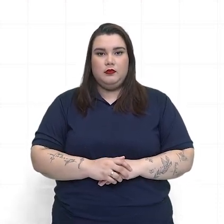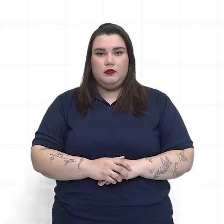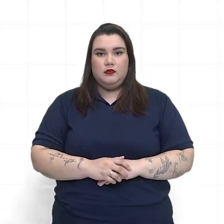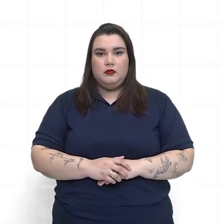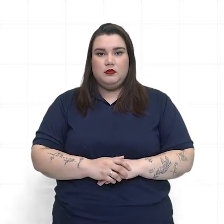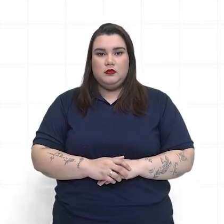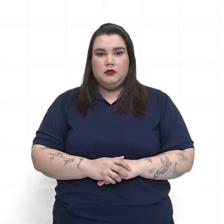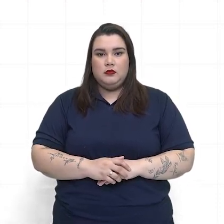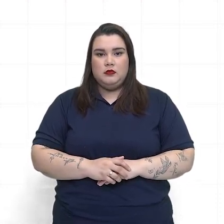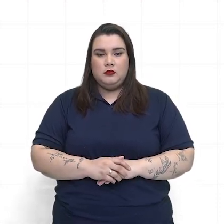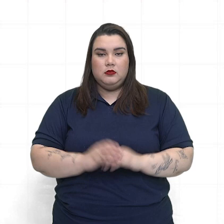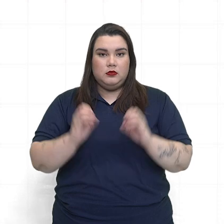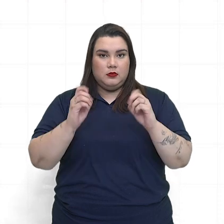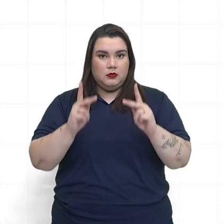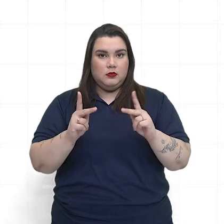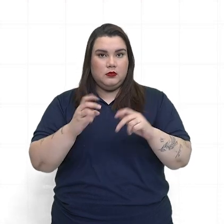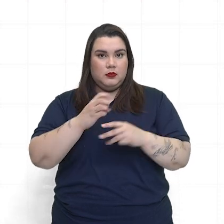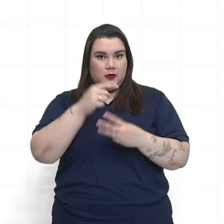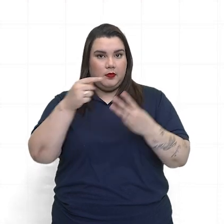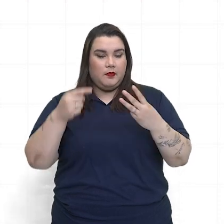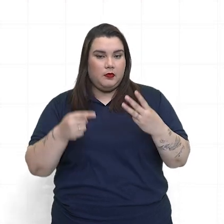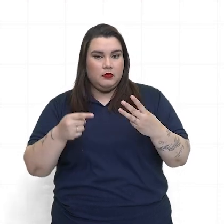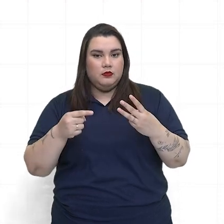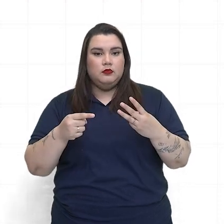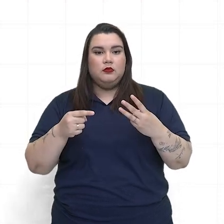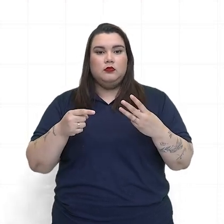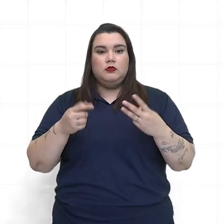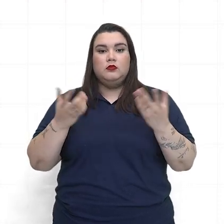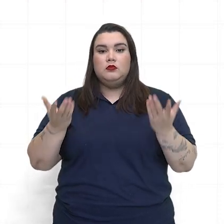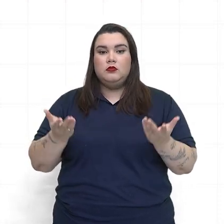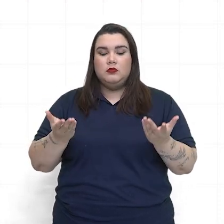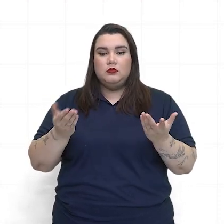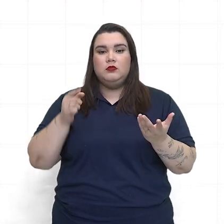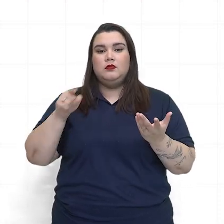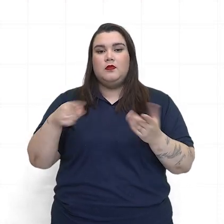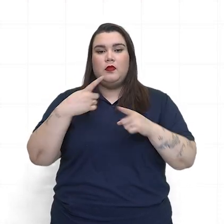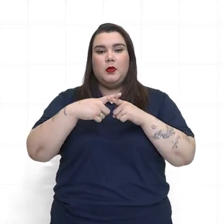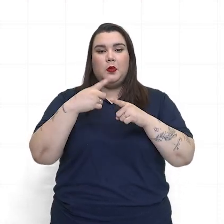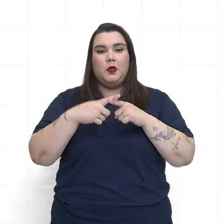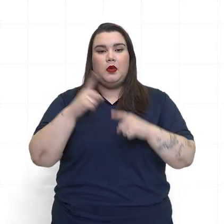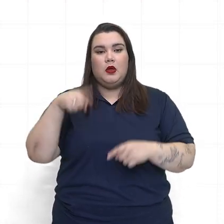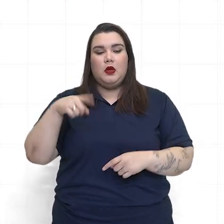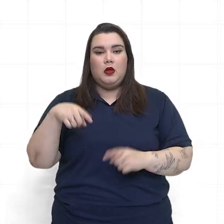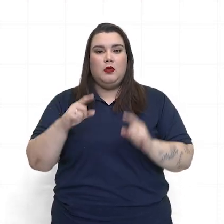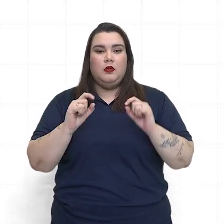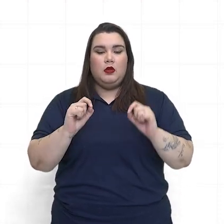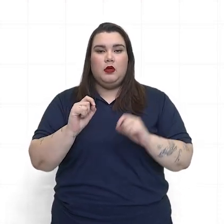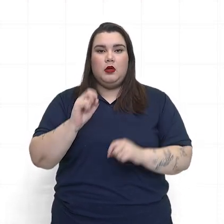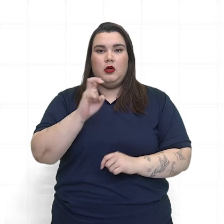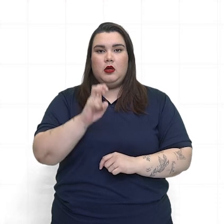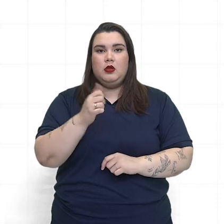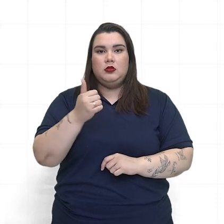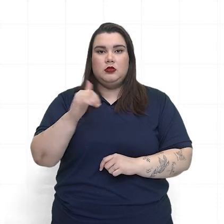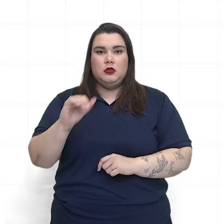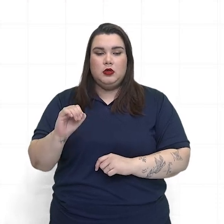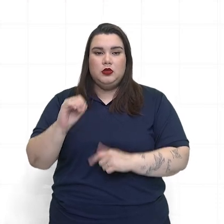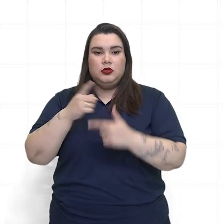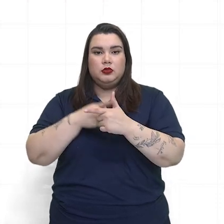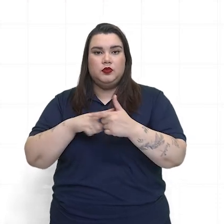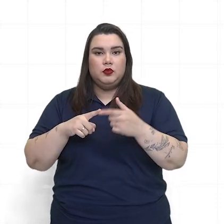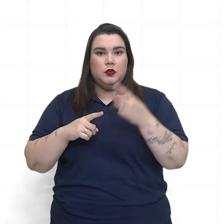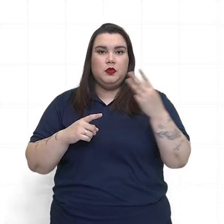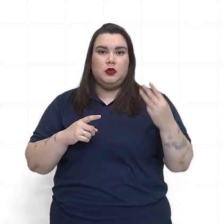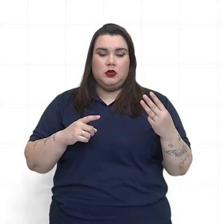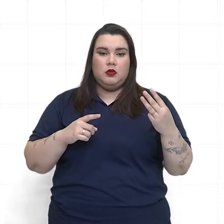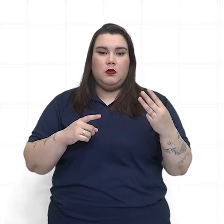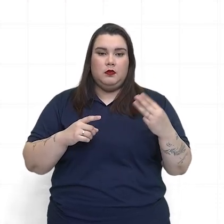170. Olha, está aqui as 3 partes. De onde veio? Olha, veio exatamente daqui. Ó. Então, por aqui, nós